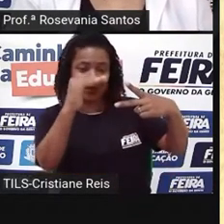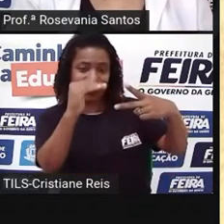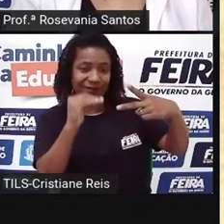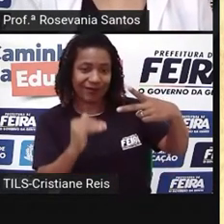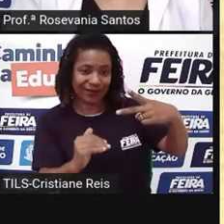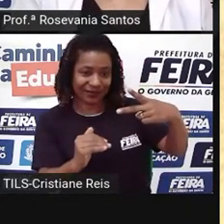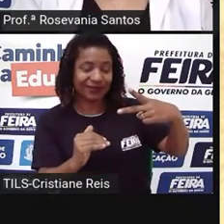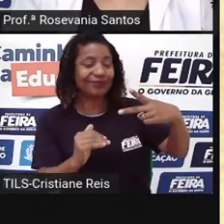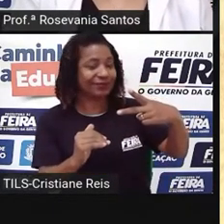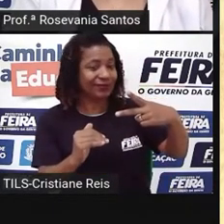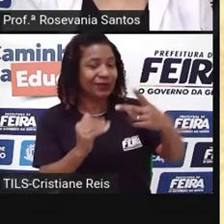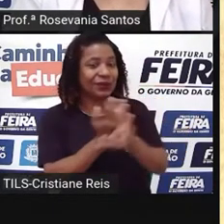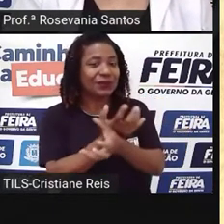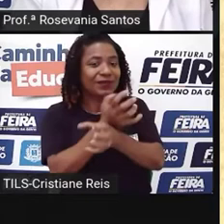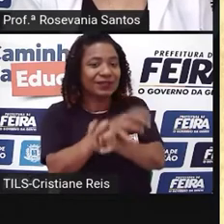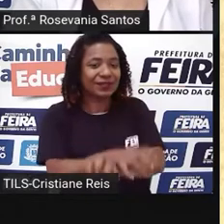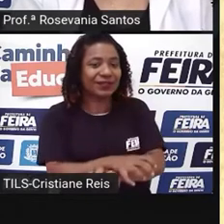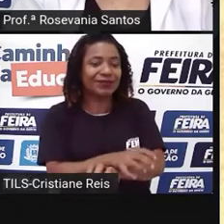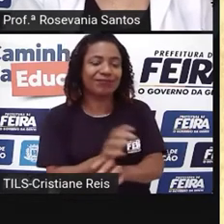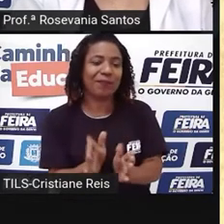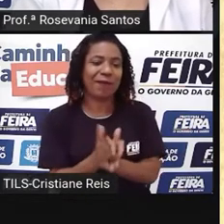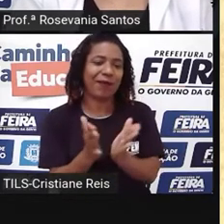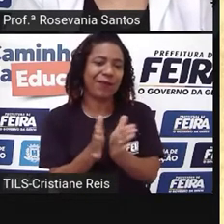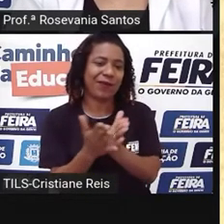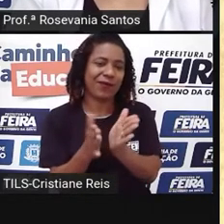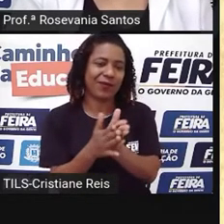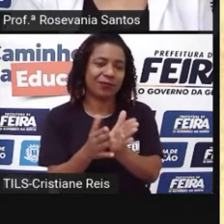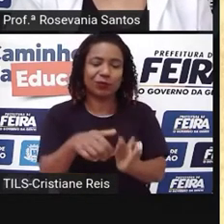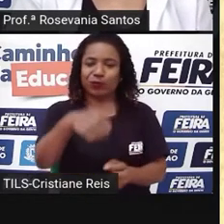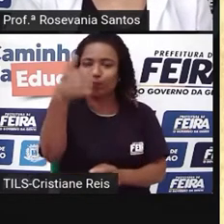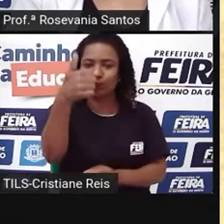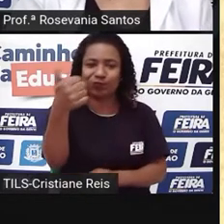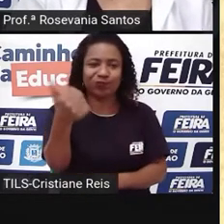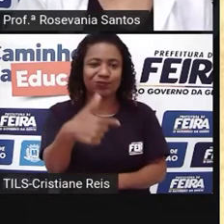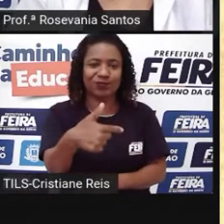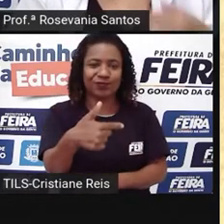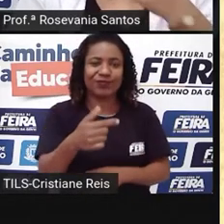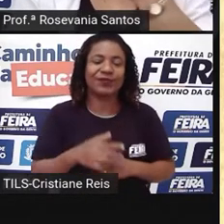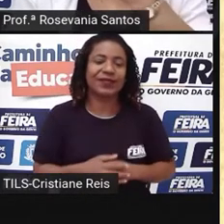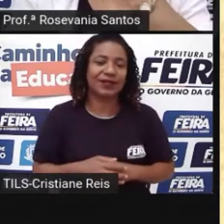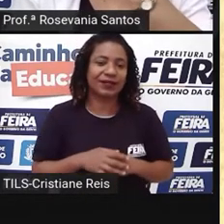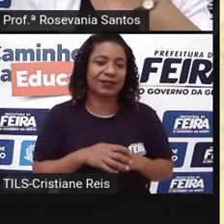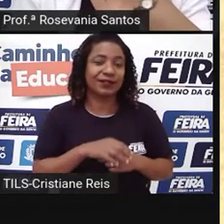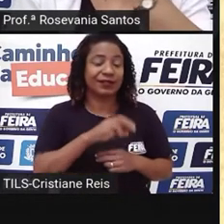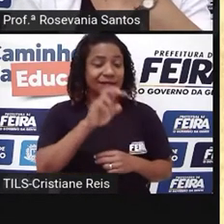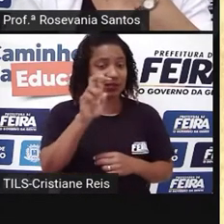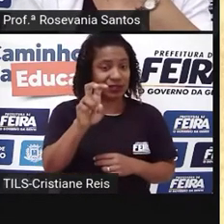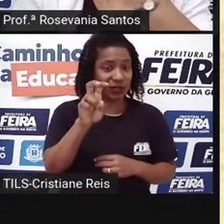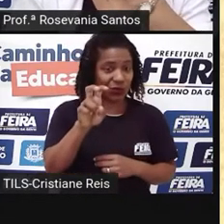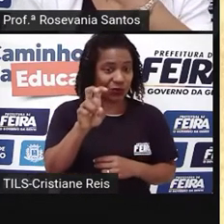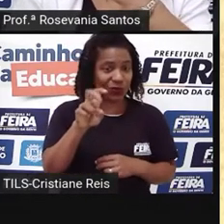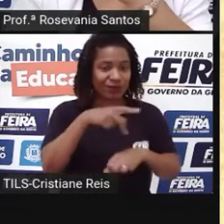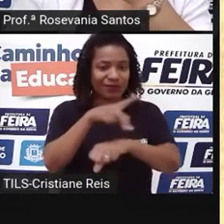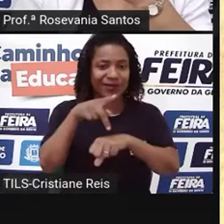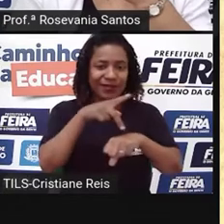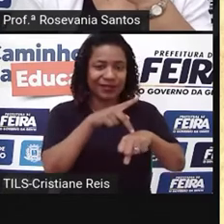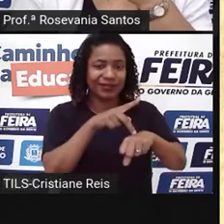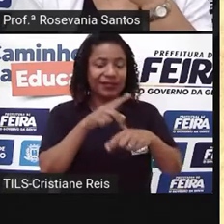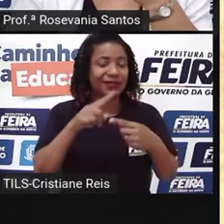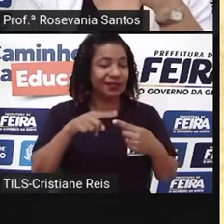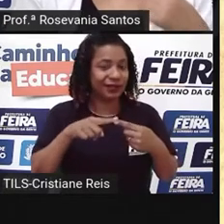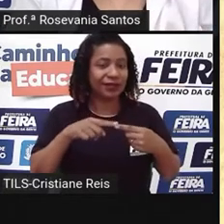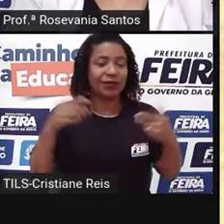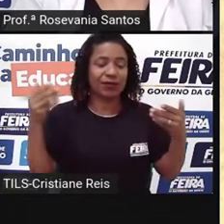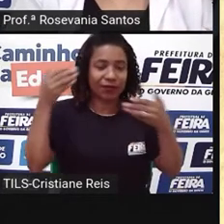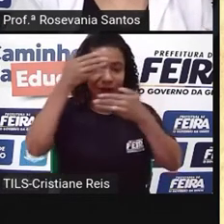deserto Saara. Então, o que que eu tenho aqui? Eu tenho esses cinco países, né? O Egito, a Líbia, a Argélia, Marrocos e